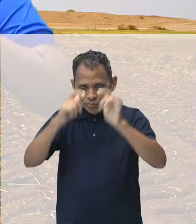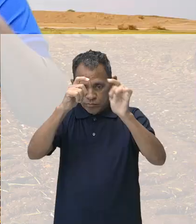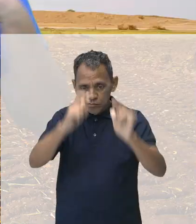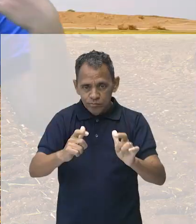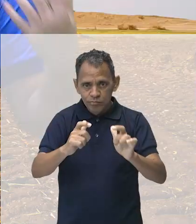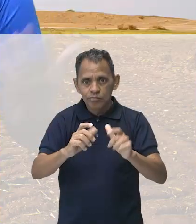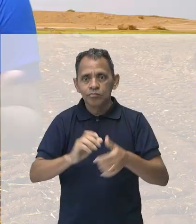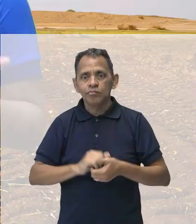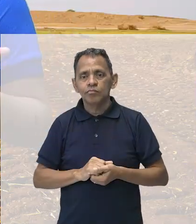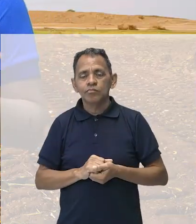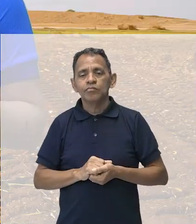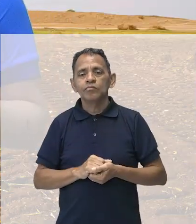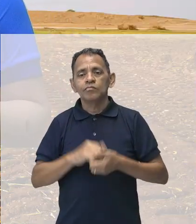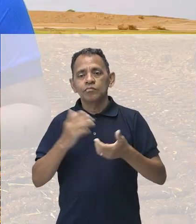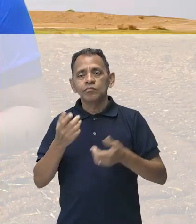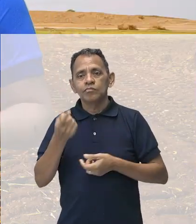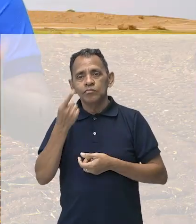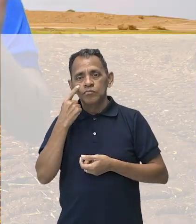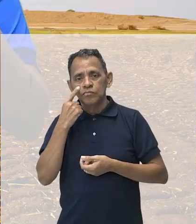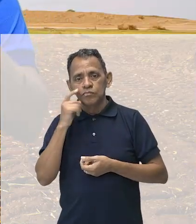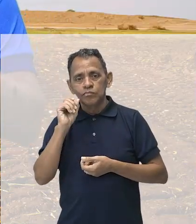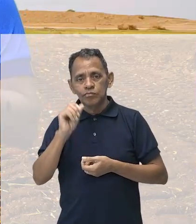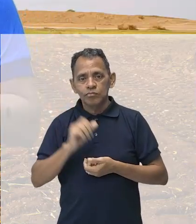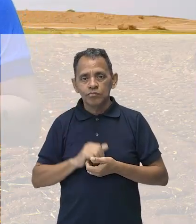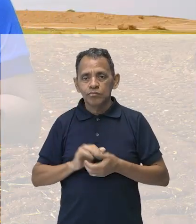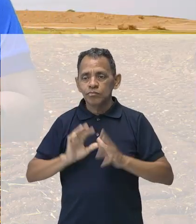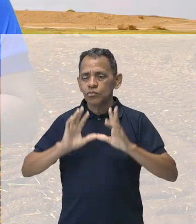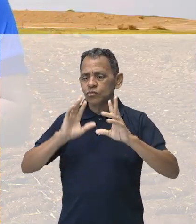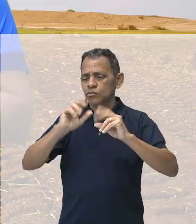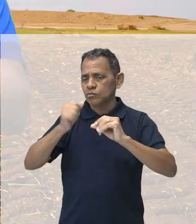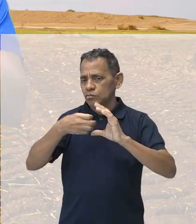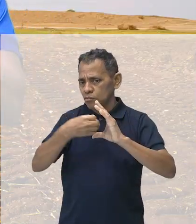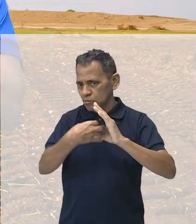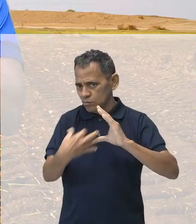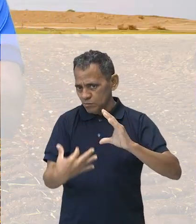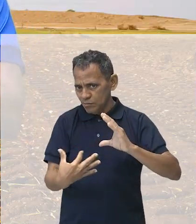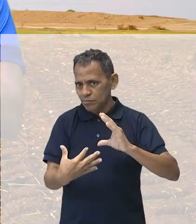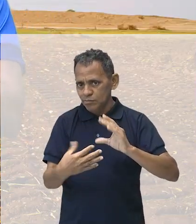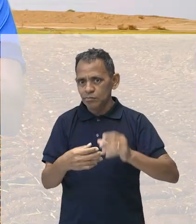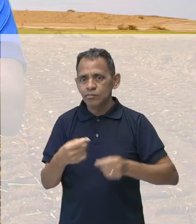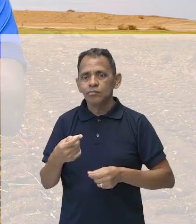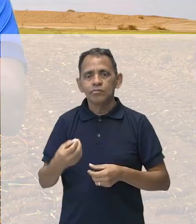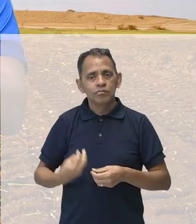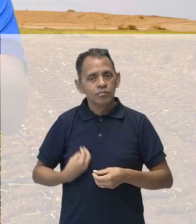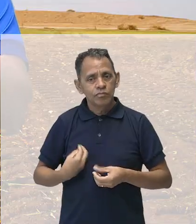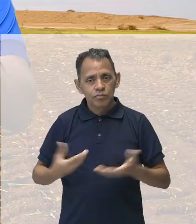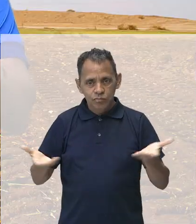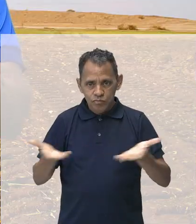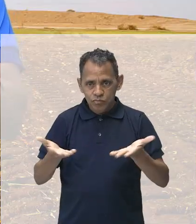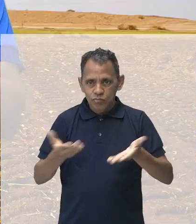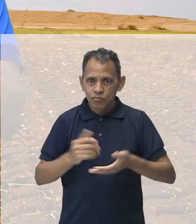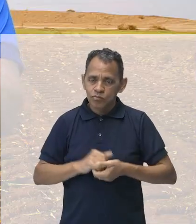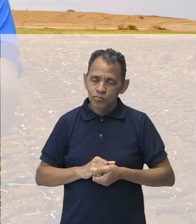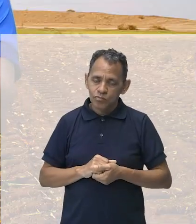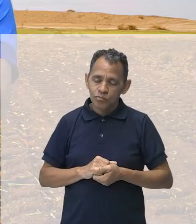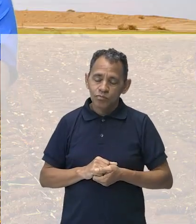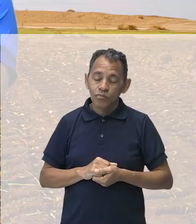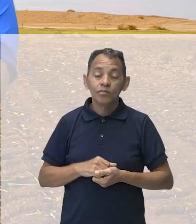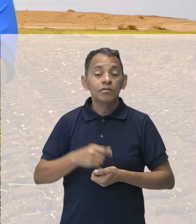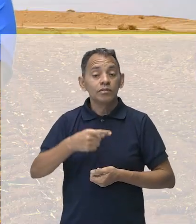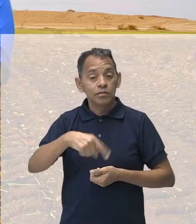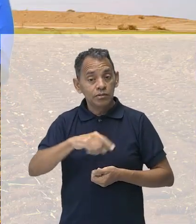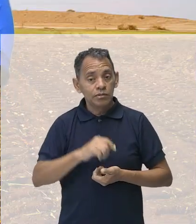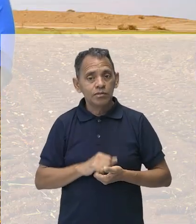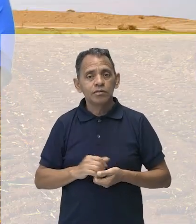gente. Então, é aí que a gente observa, né, todas essas características do que a gente vive atualmente, essas